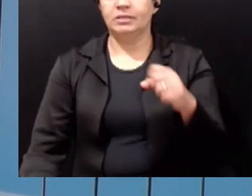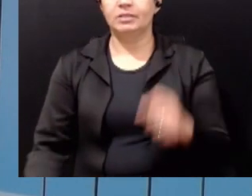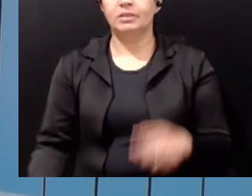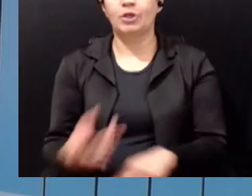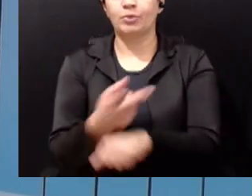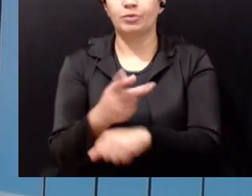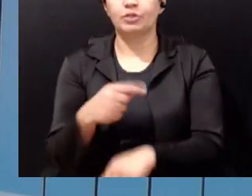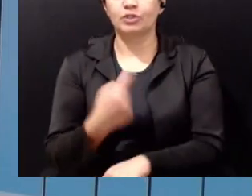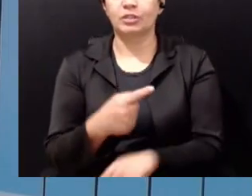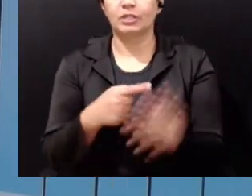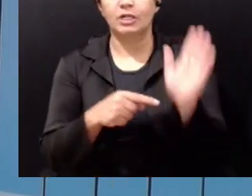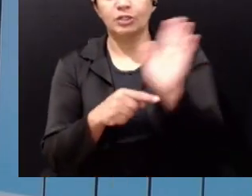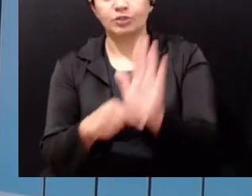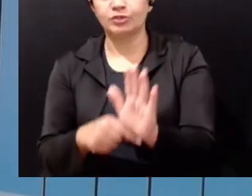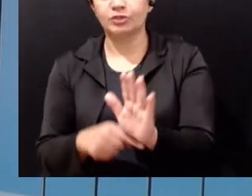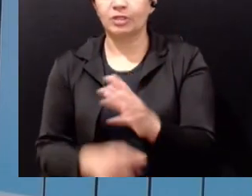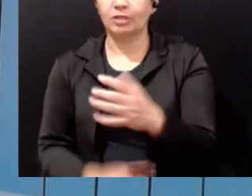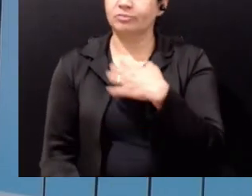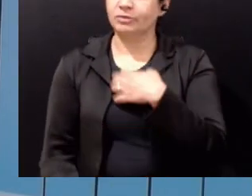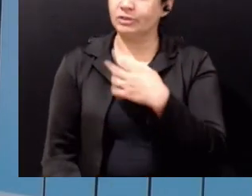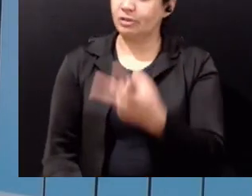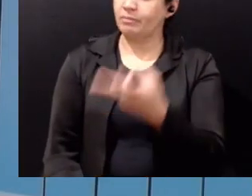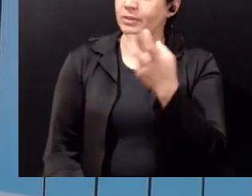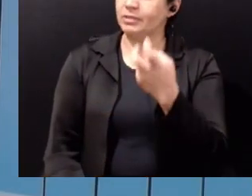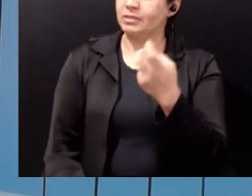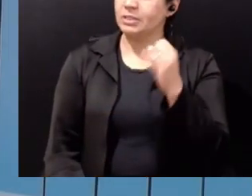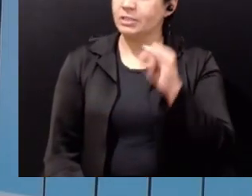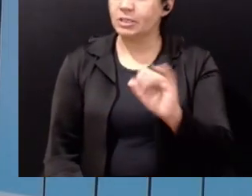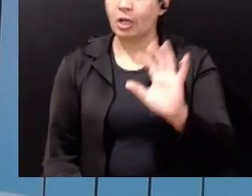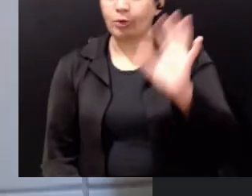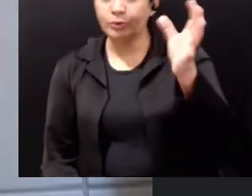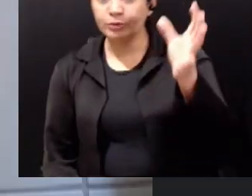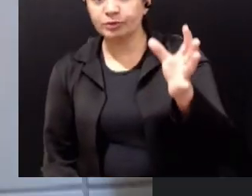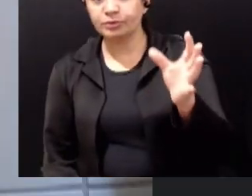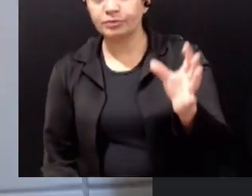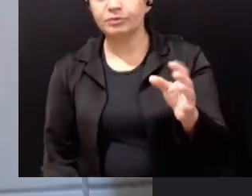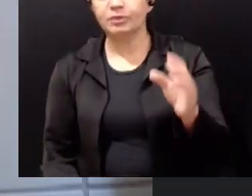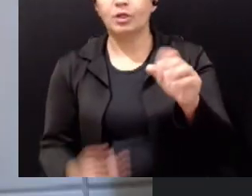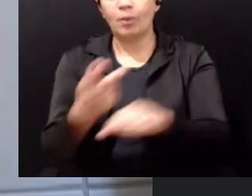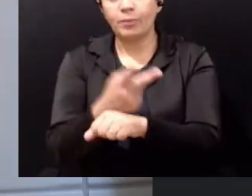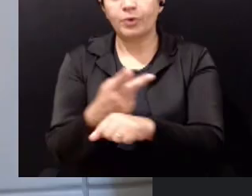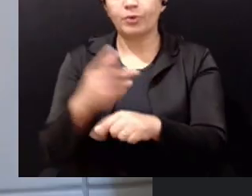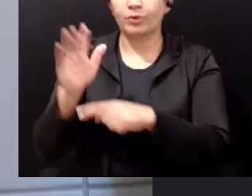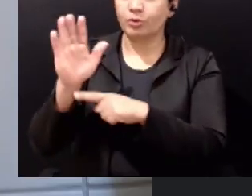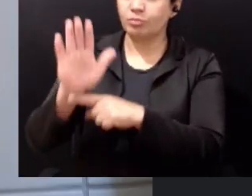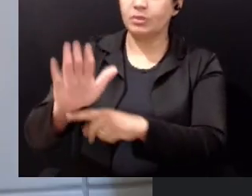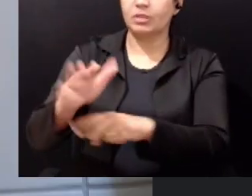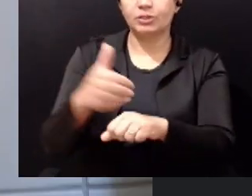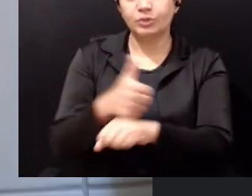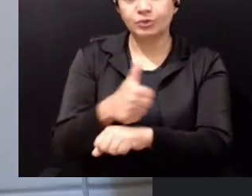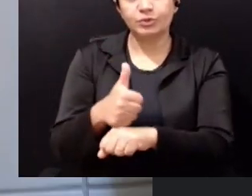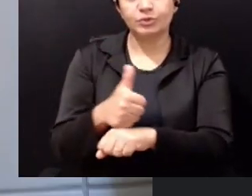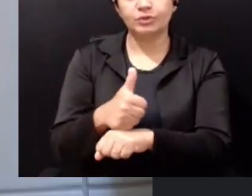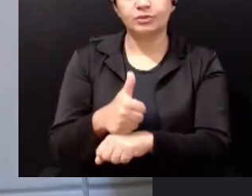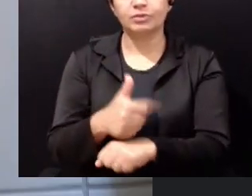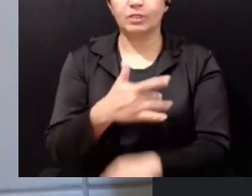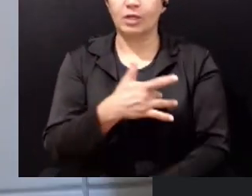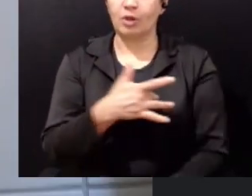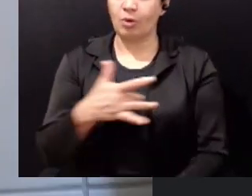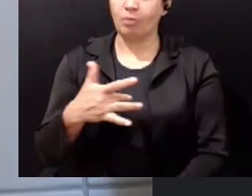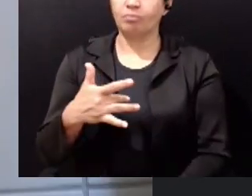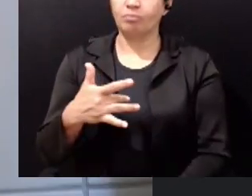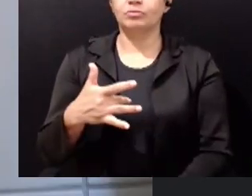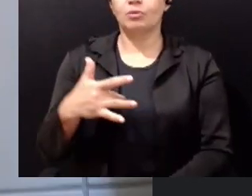aqueles sinais de alerta, né? Se tiver acontecendo, procura ajuda profissional, procura, né, seu médico de confiança, conversa